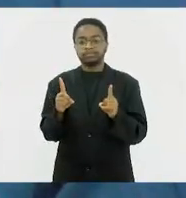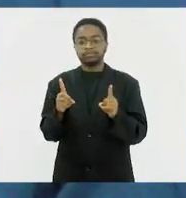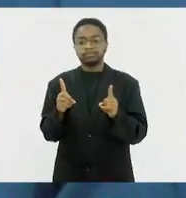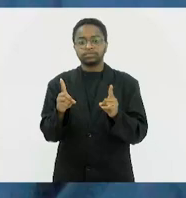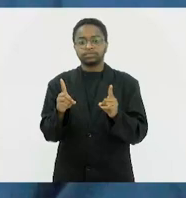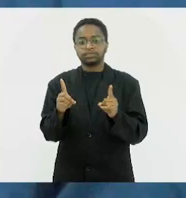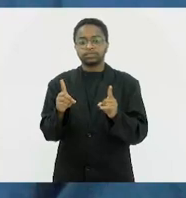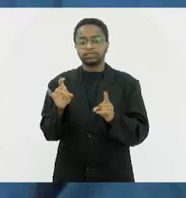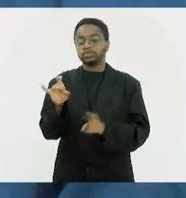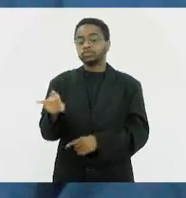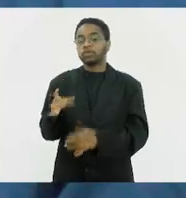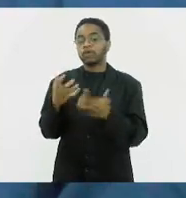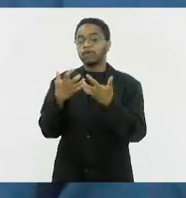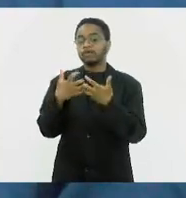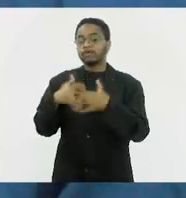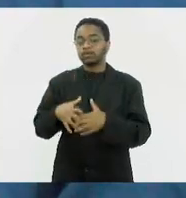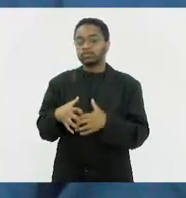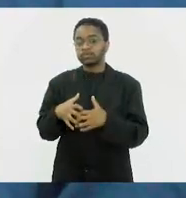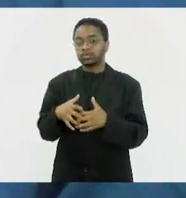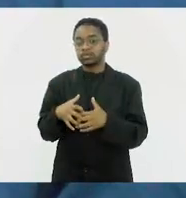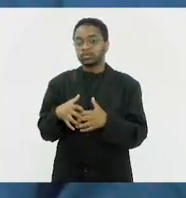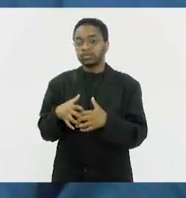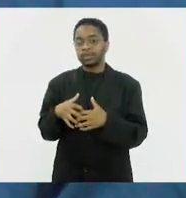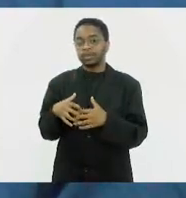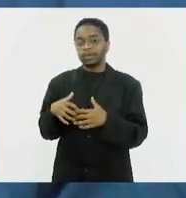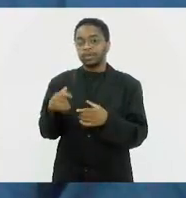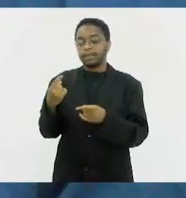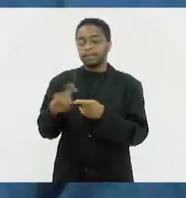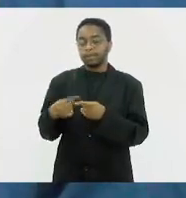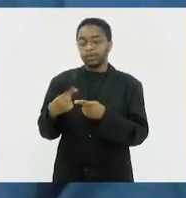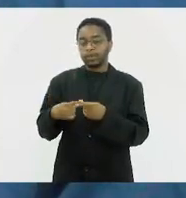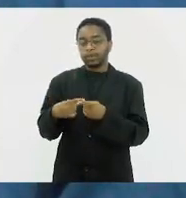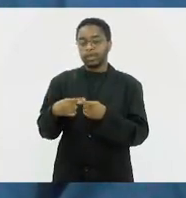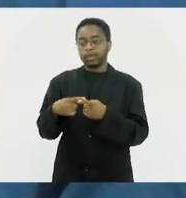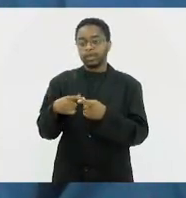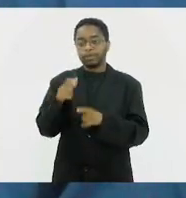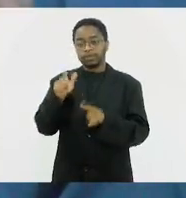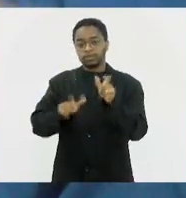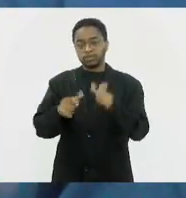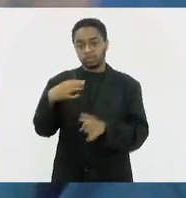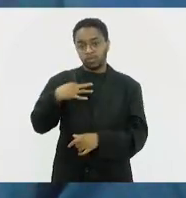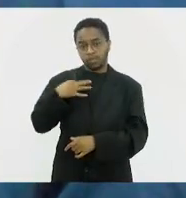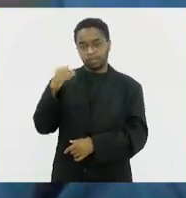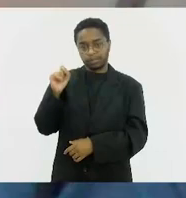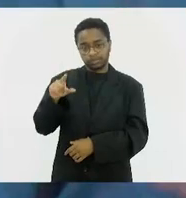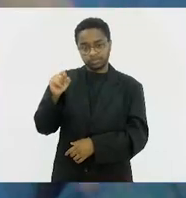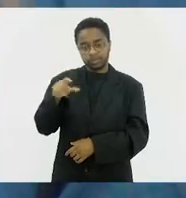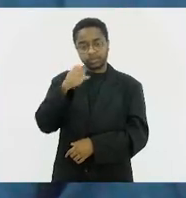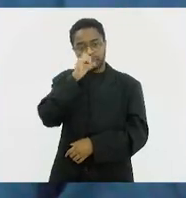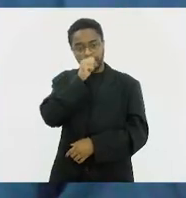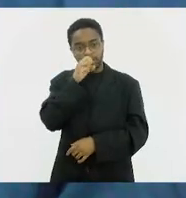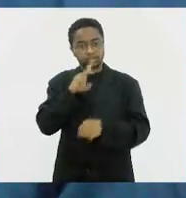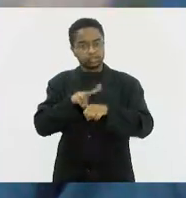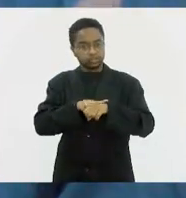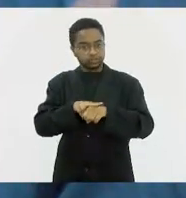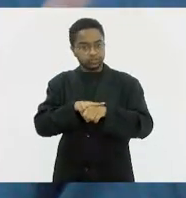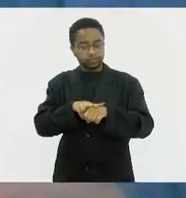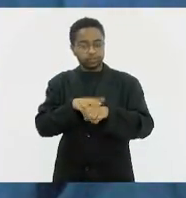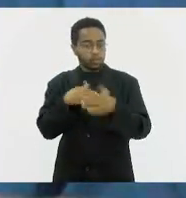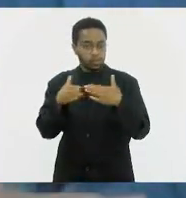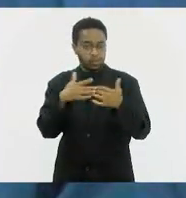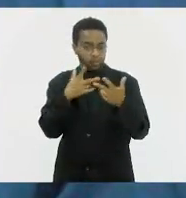eles só funcionam porque as pessoas de azulzinho, de laranja, de verdinho, da cor que